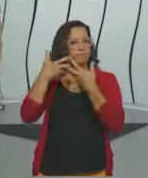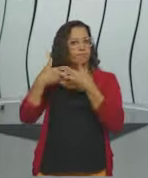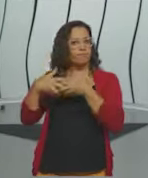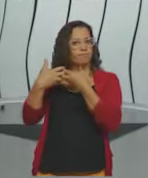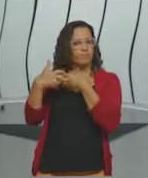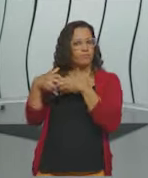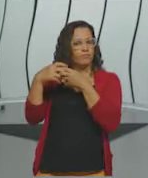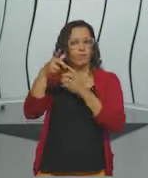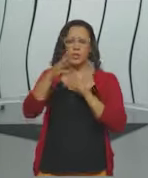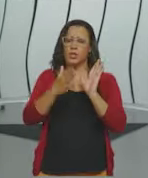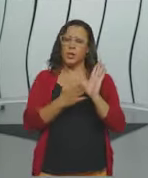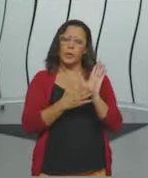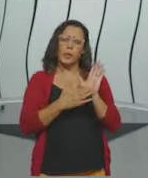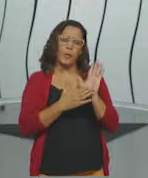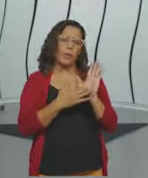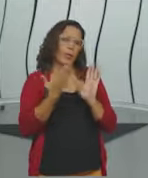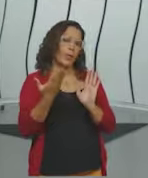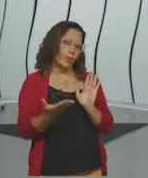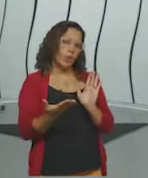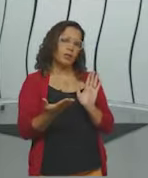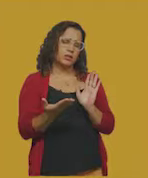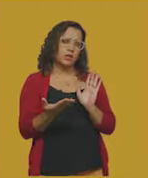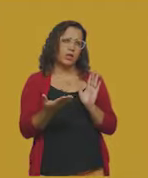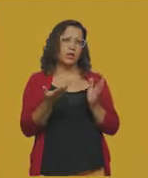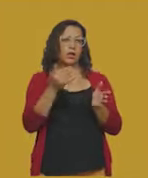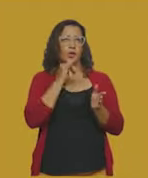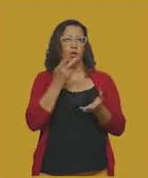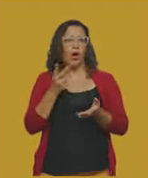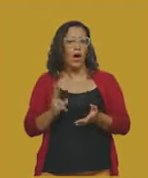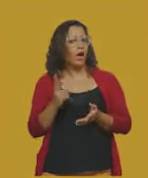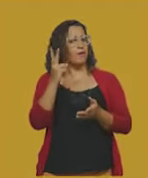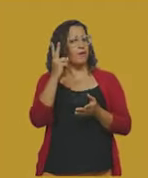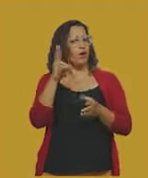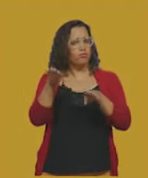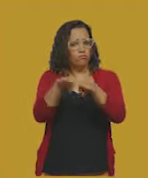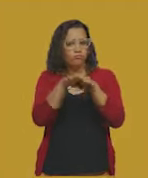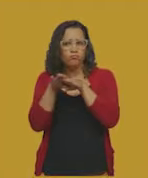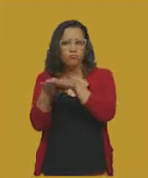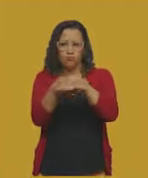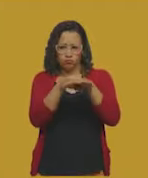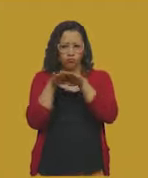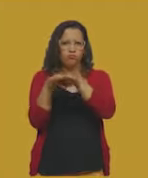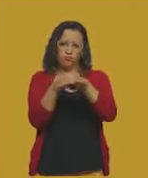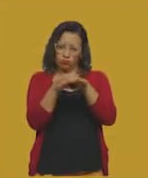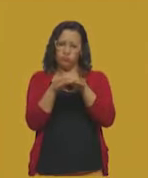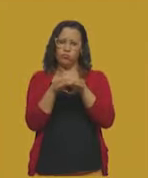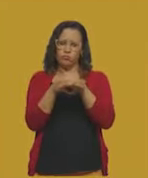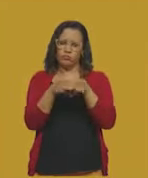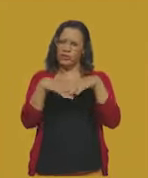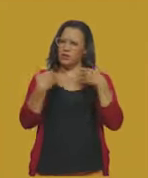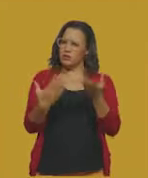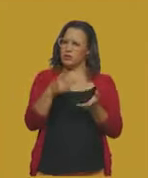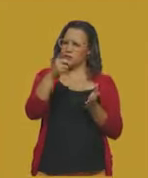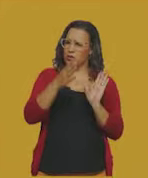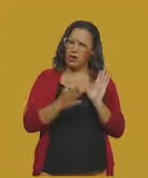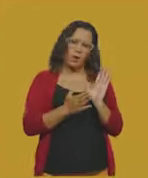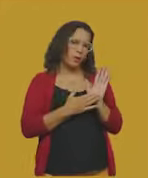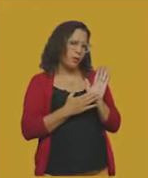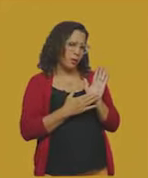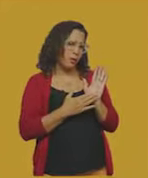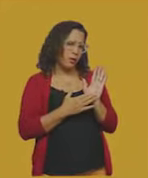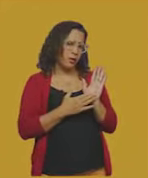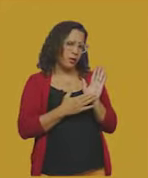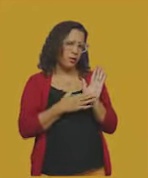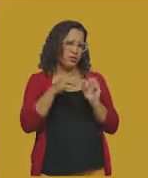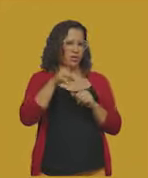se sua proposta, por exemplo, reconhece e valoriza as diferenças e as diversidades. Será que na sua proposta você está